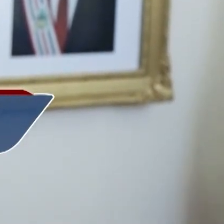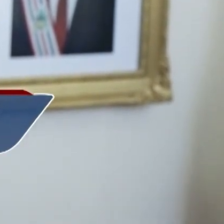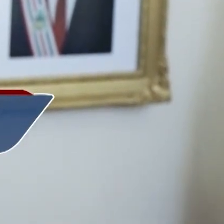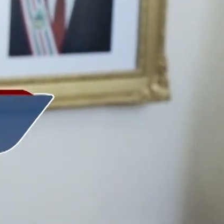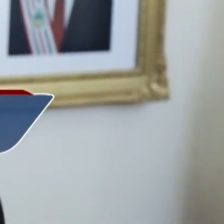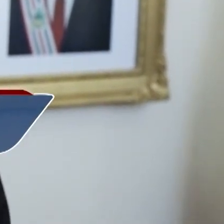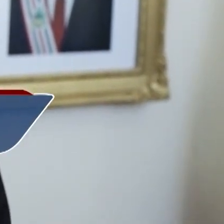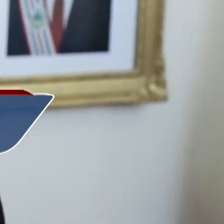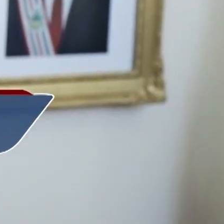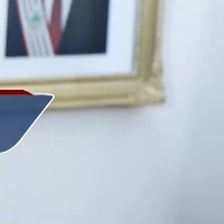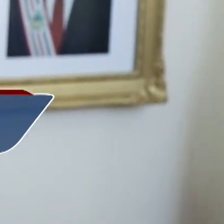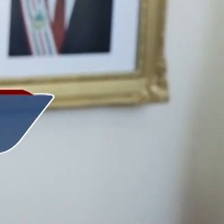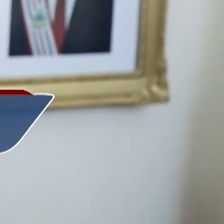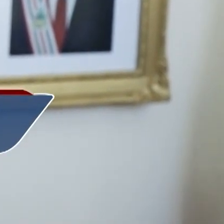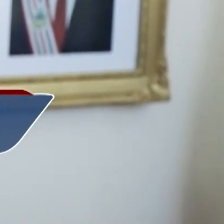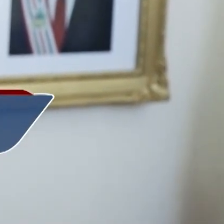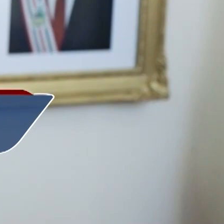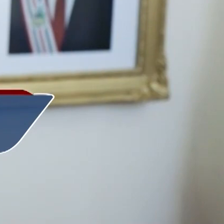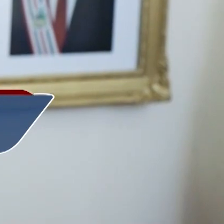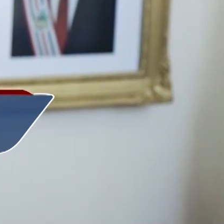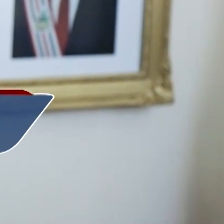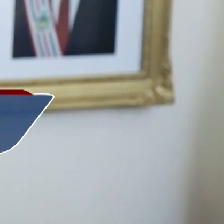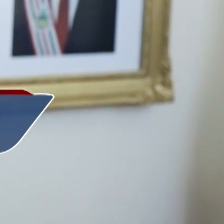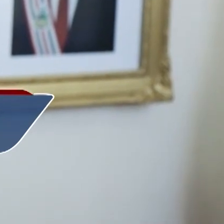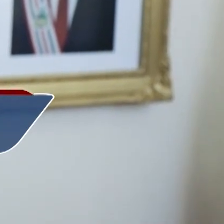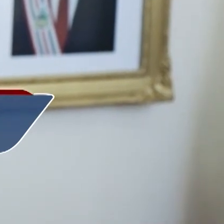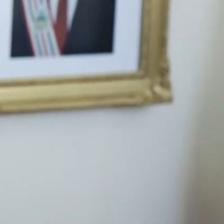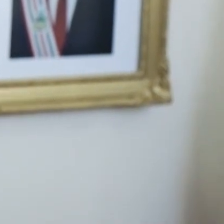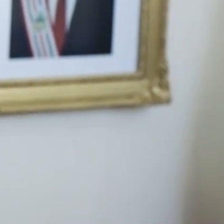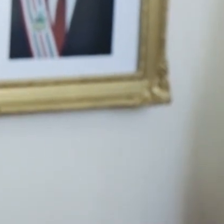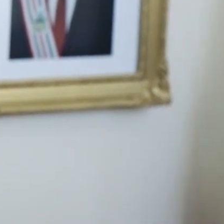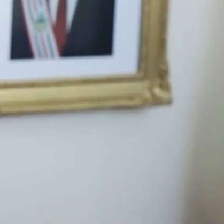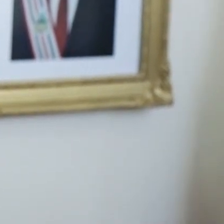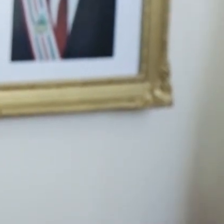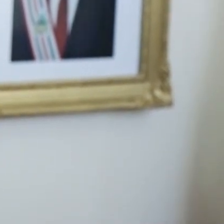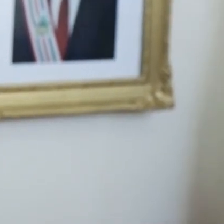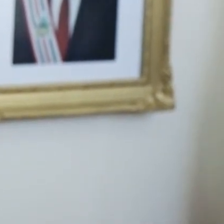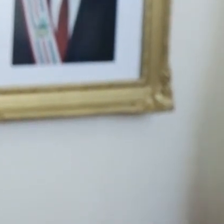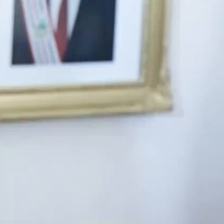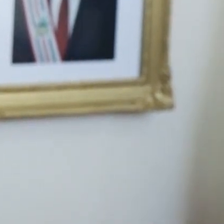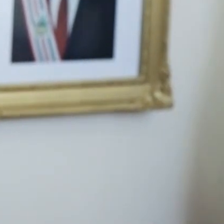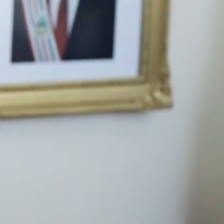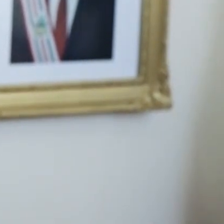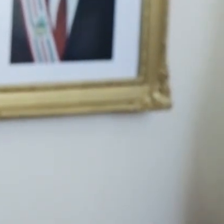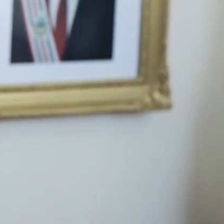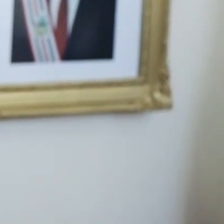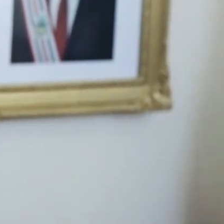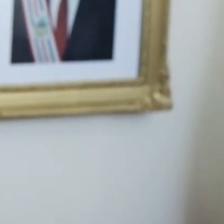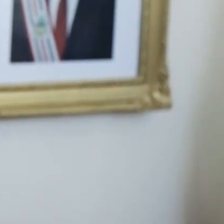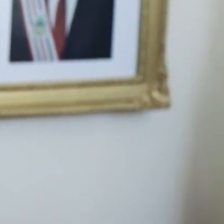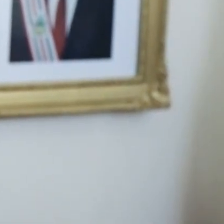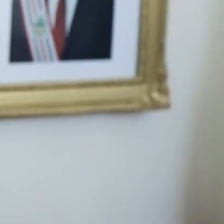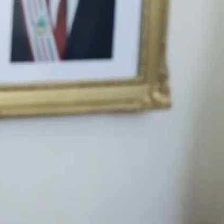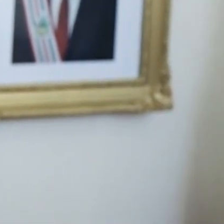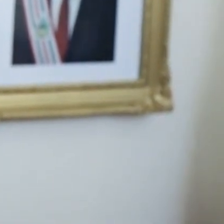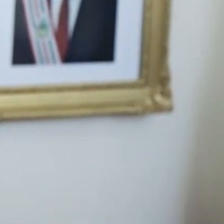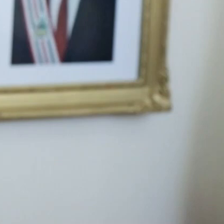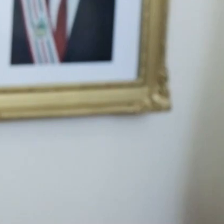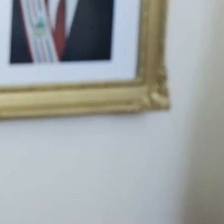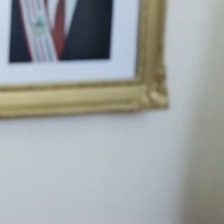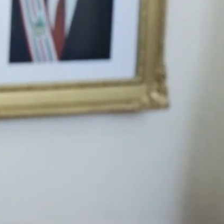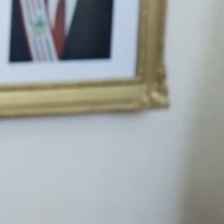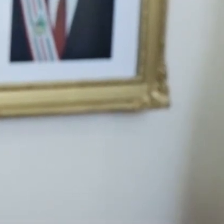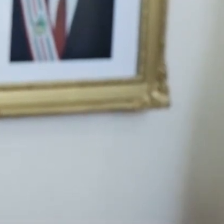Itapari Brandão. Viemos trazer o ato da Assembleia, o decreto legislativo da Assembleia, à senhora governadora em exercício, deputada Iracema Vale, e ela em